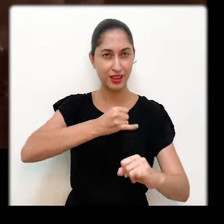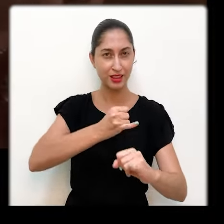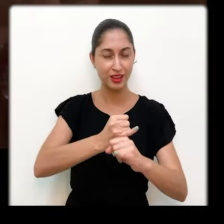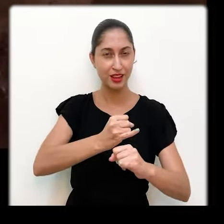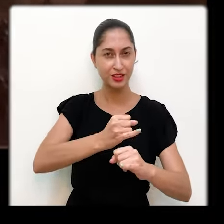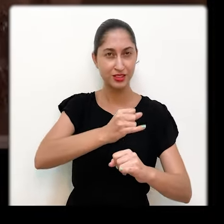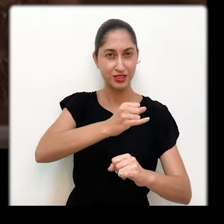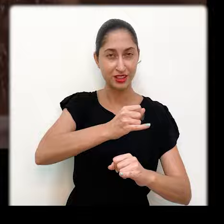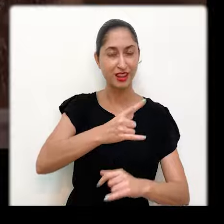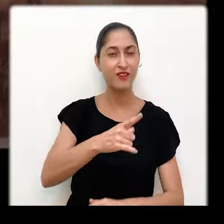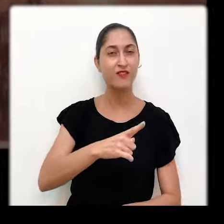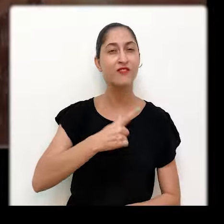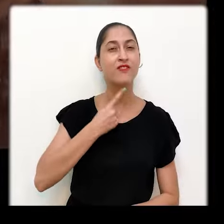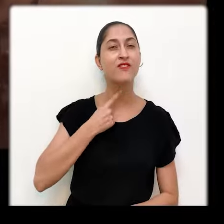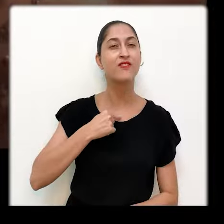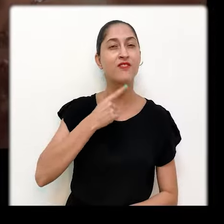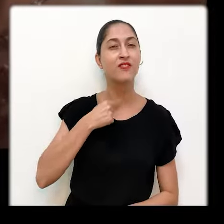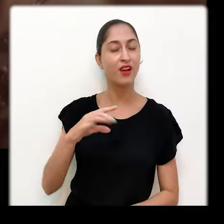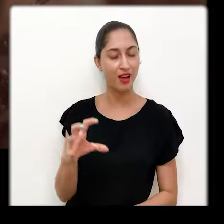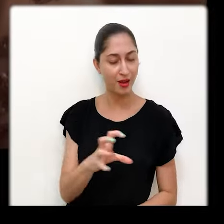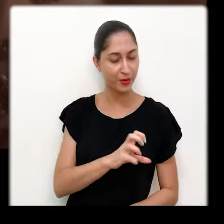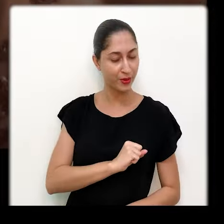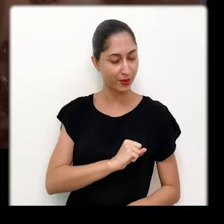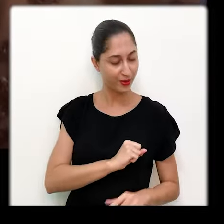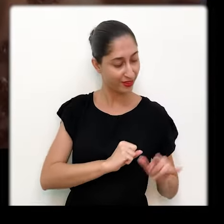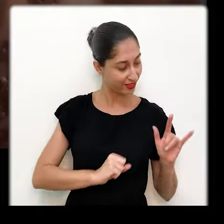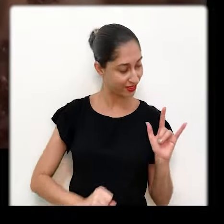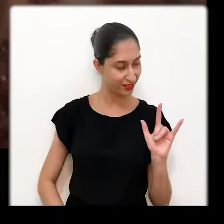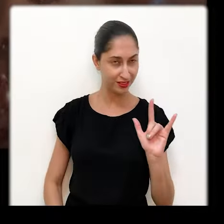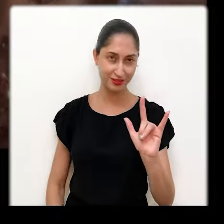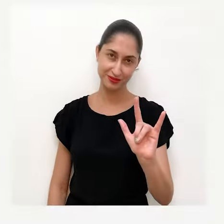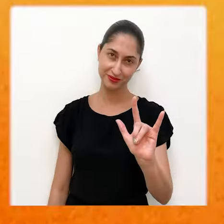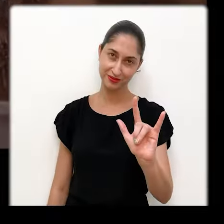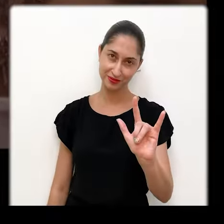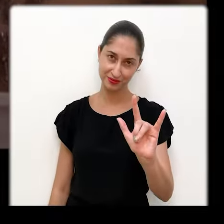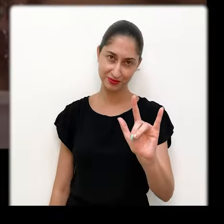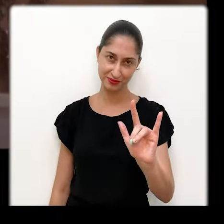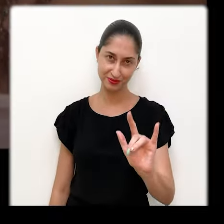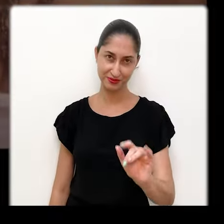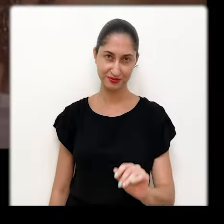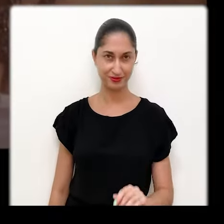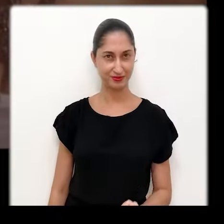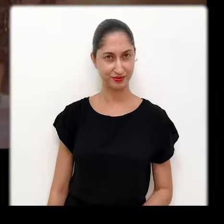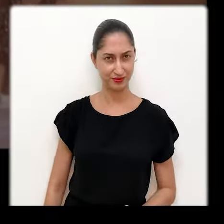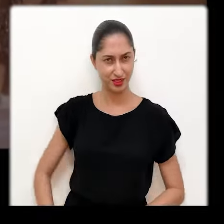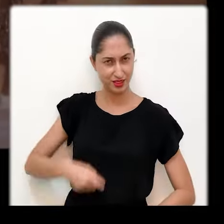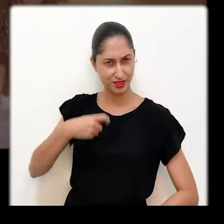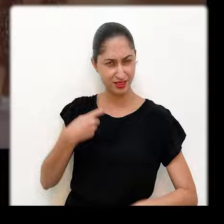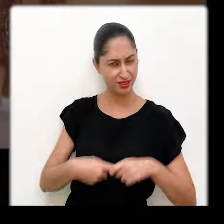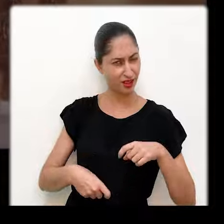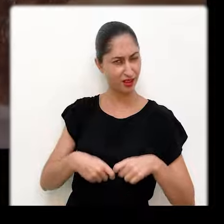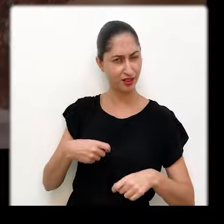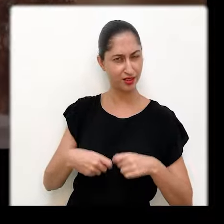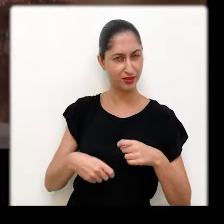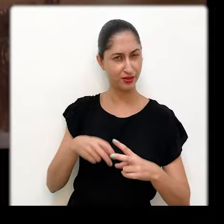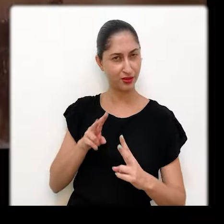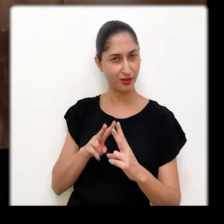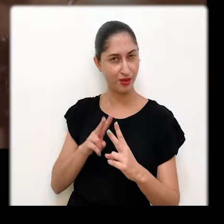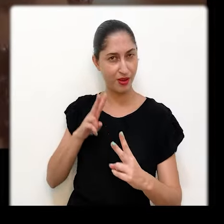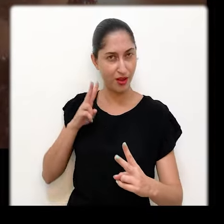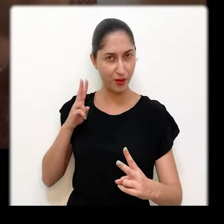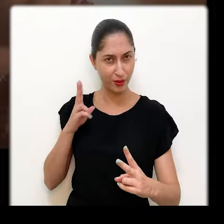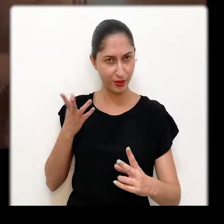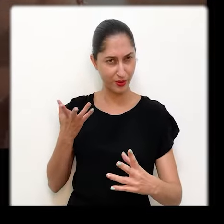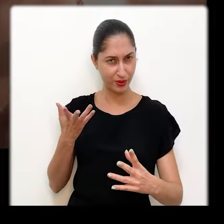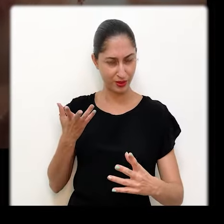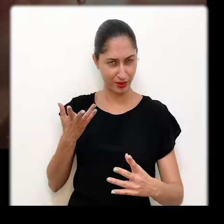insaciável fome de amor. I love you. Vem. Sexo tão virtual,